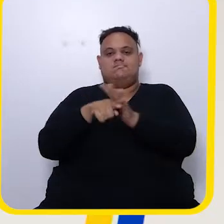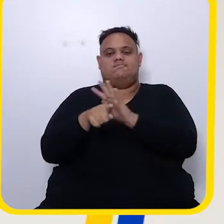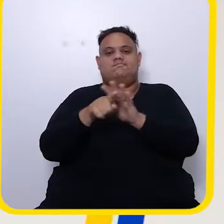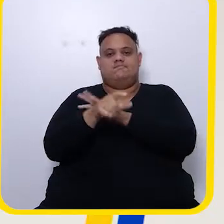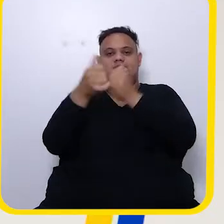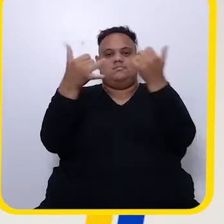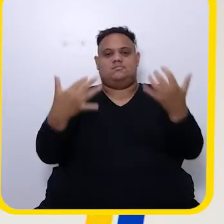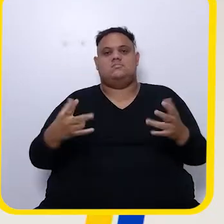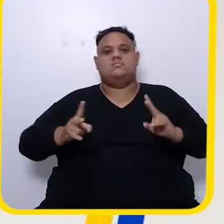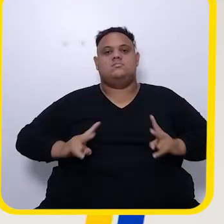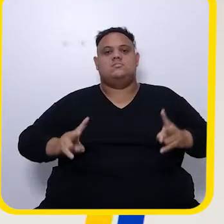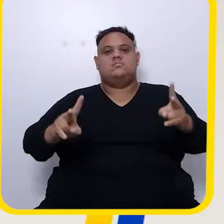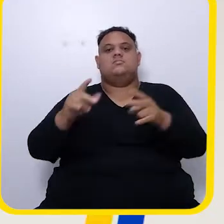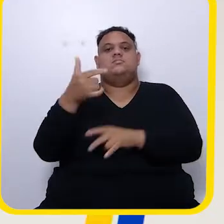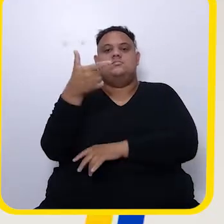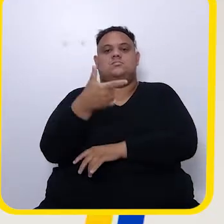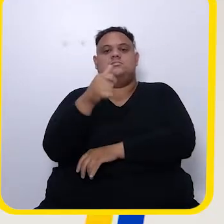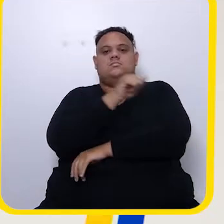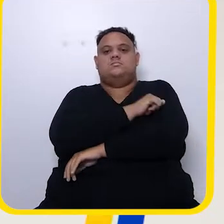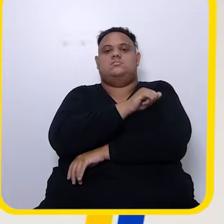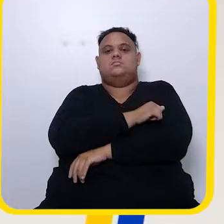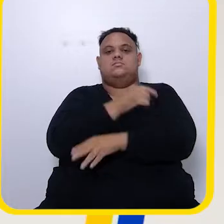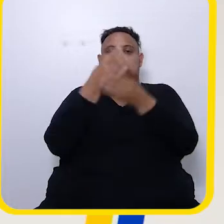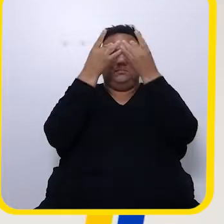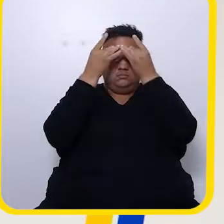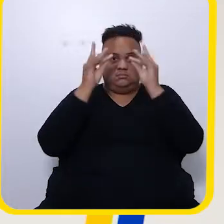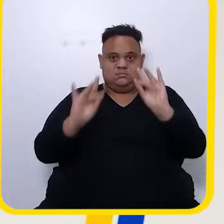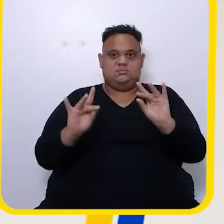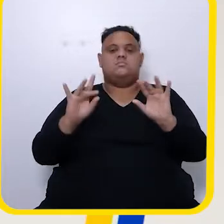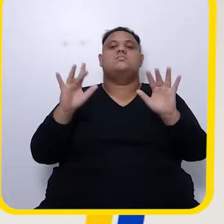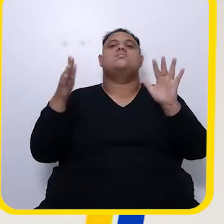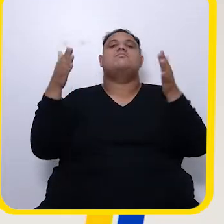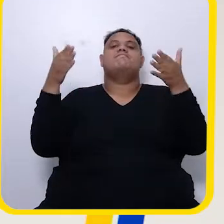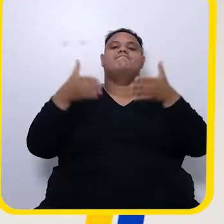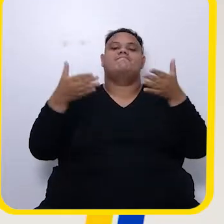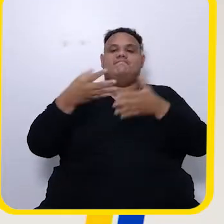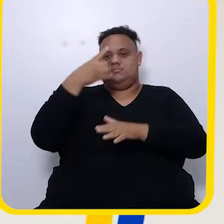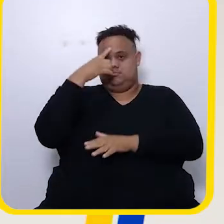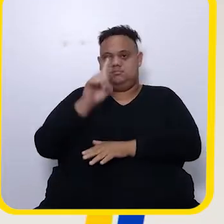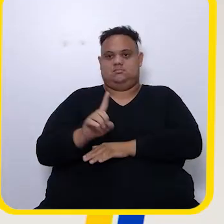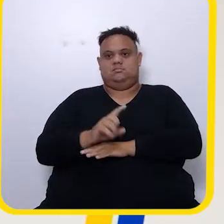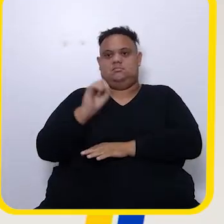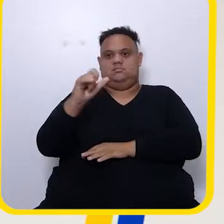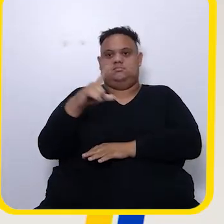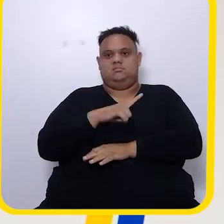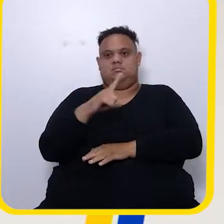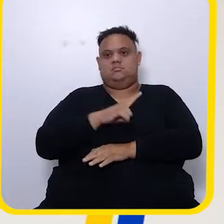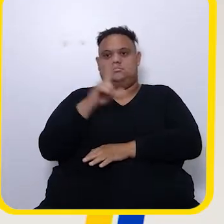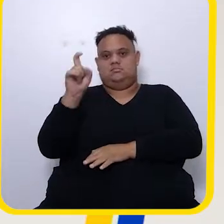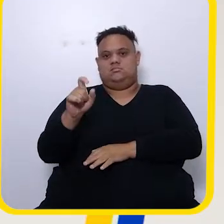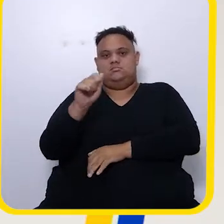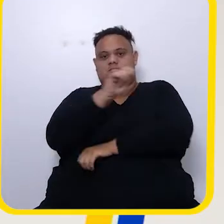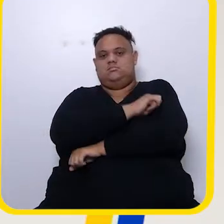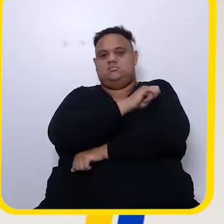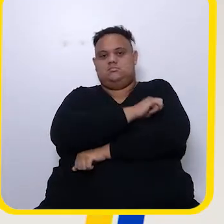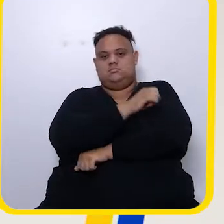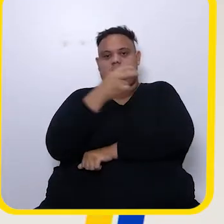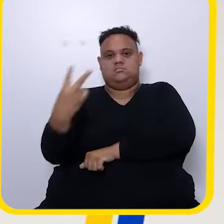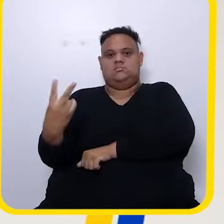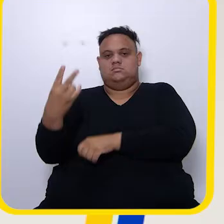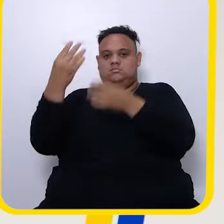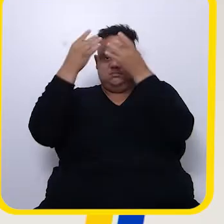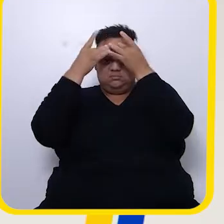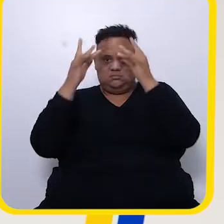dois alunos desistiram de participar no dia. E aí, se eu tinha X alunos, se dois desistiram